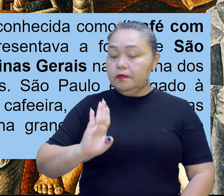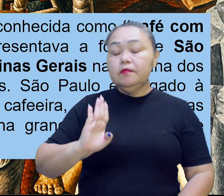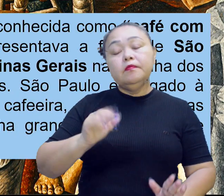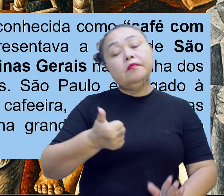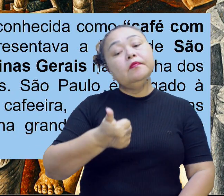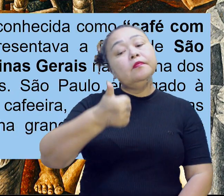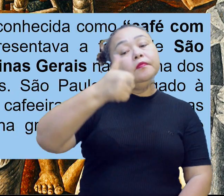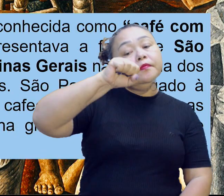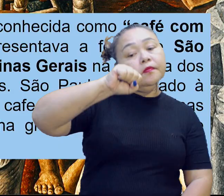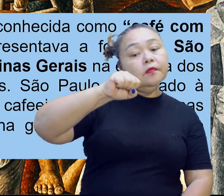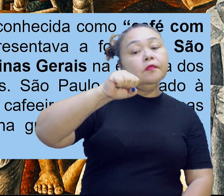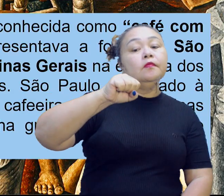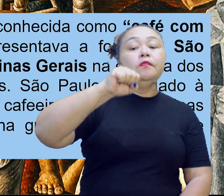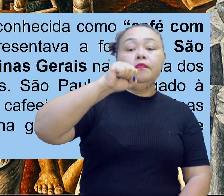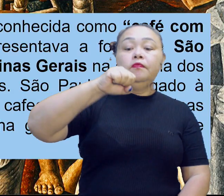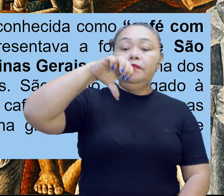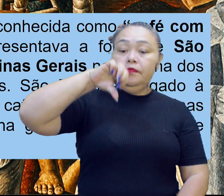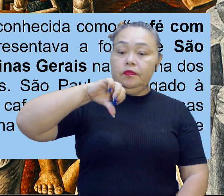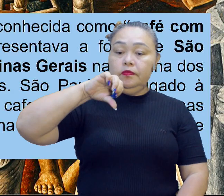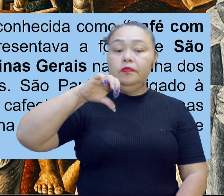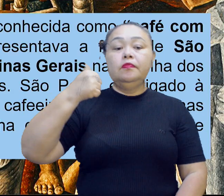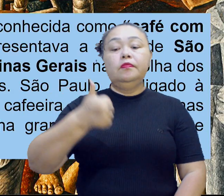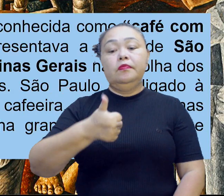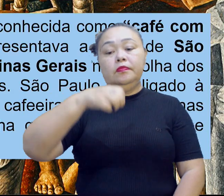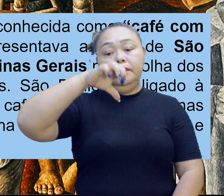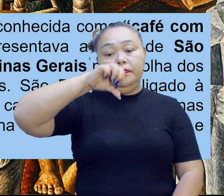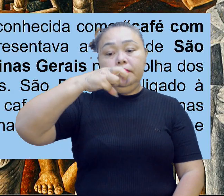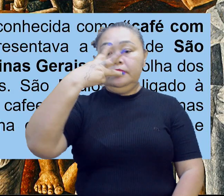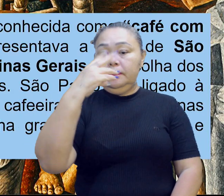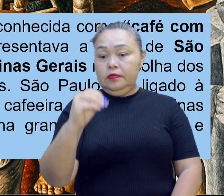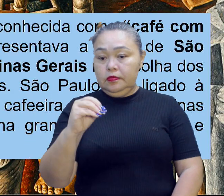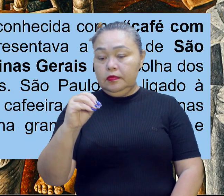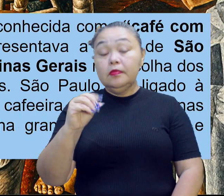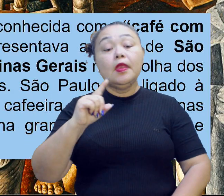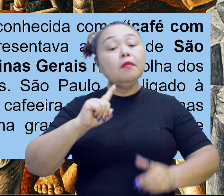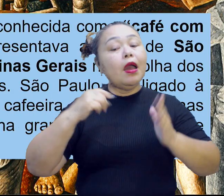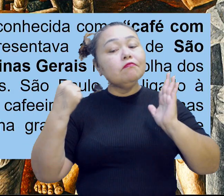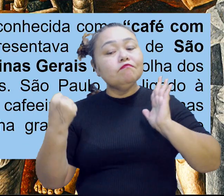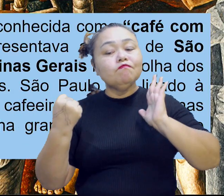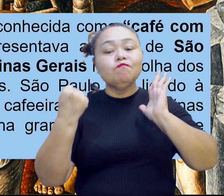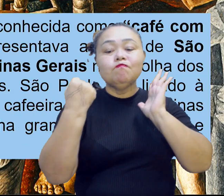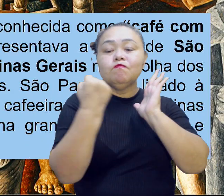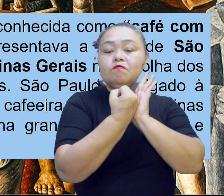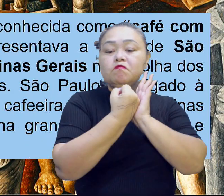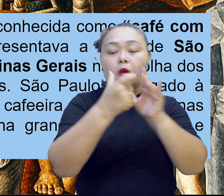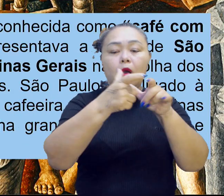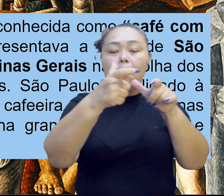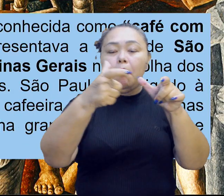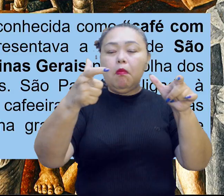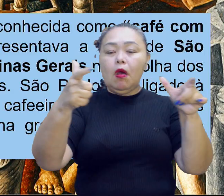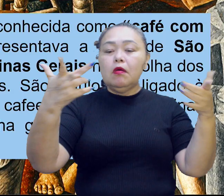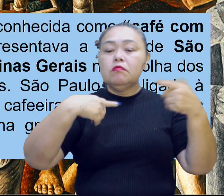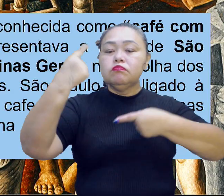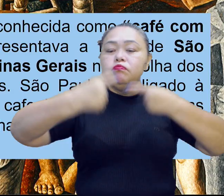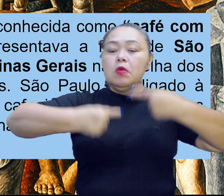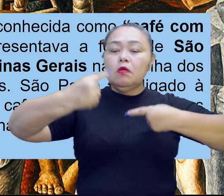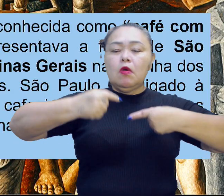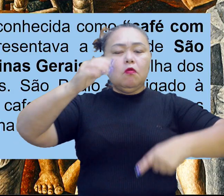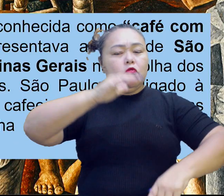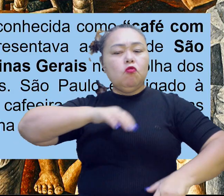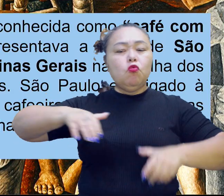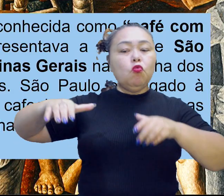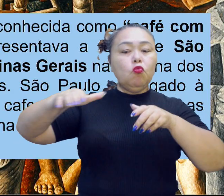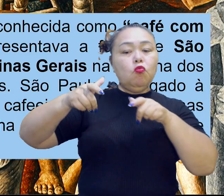entre 1889 e 1930, marcado pelo predomínio político das